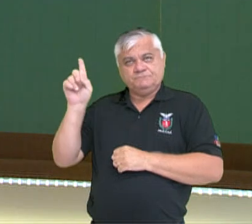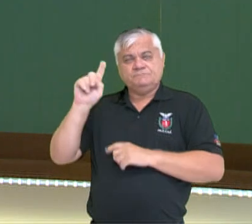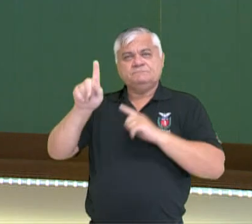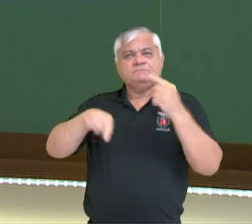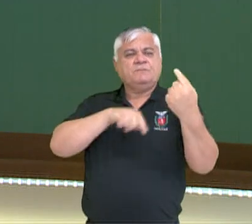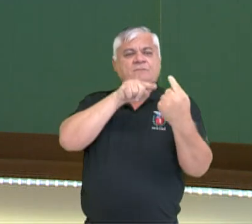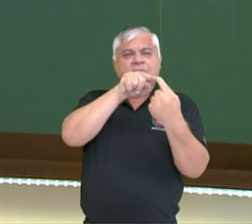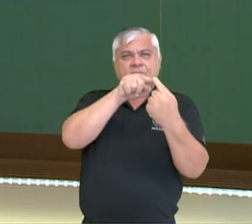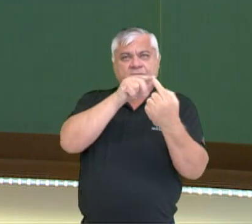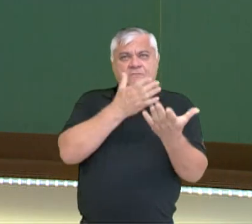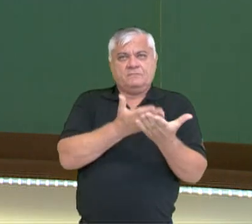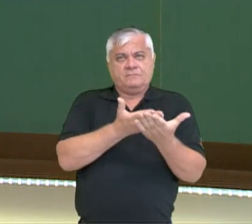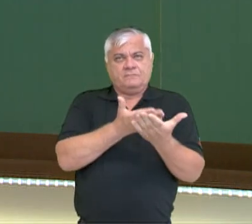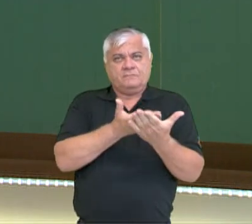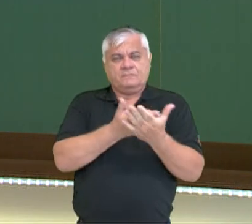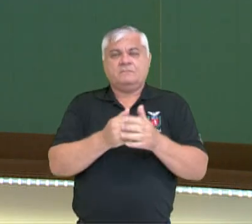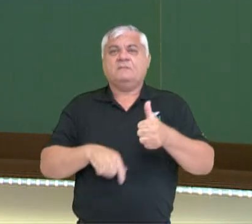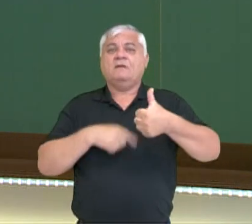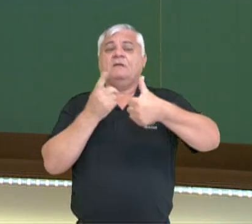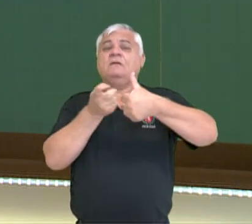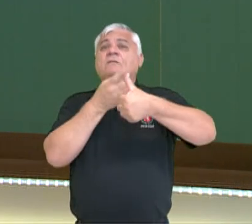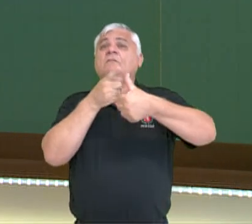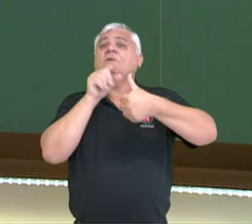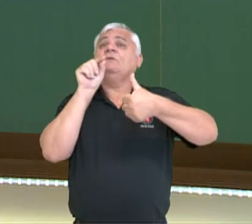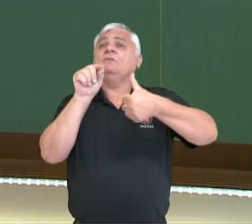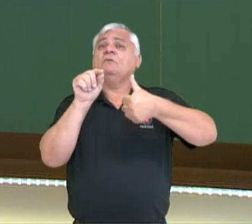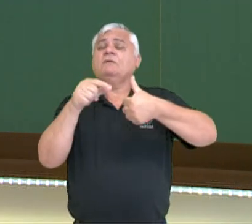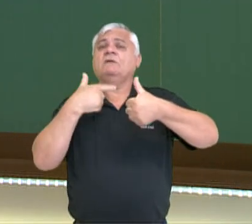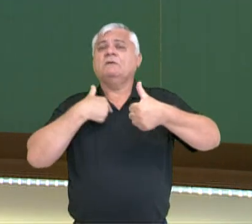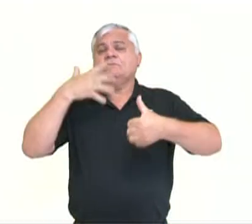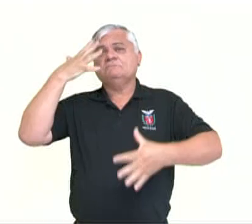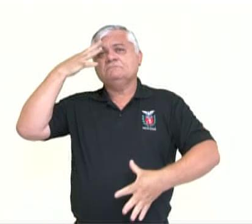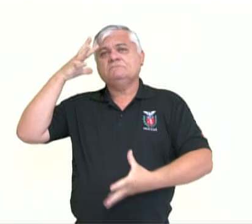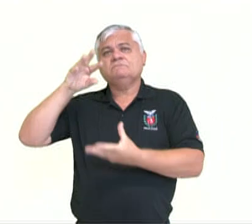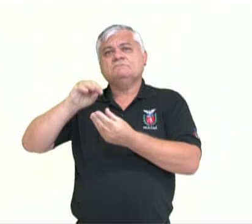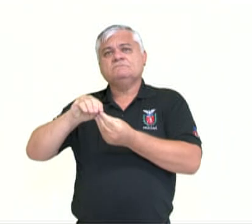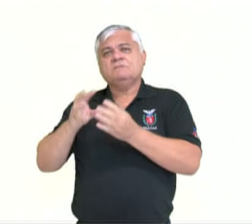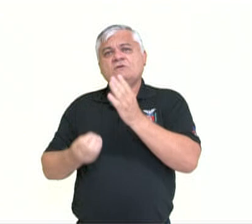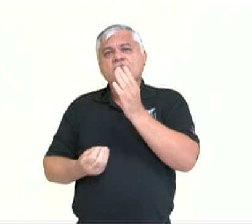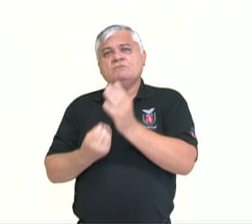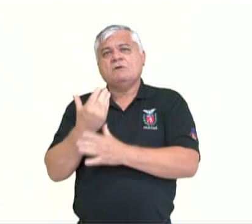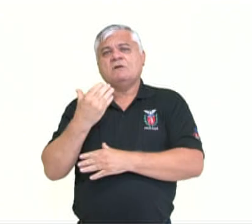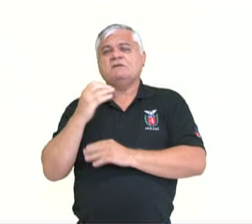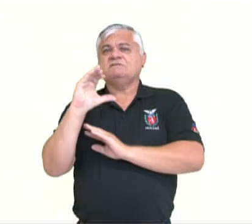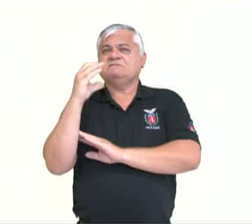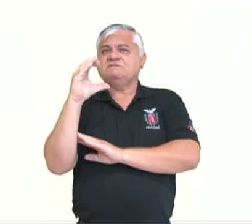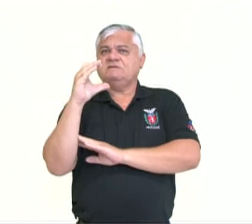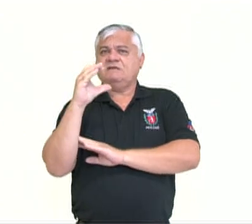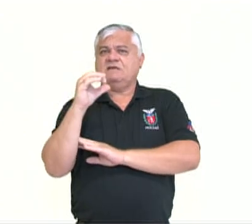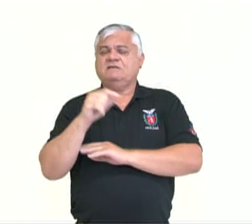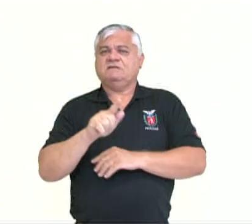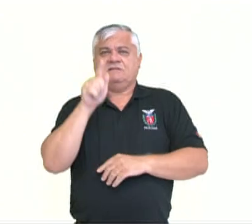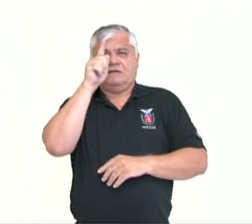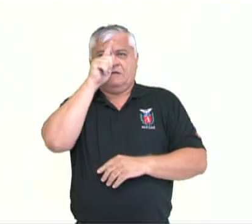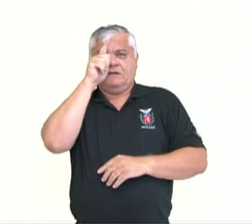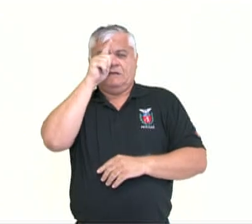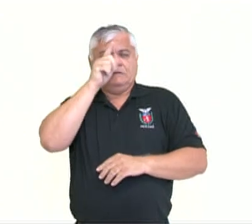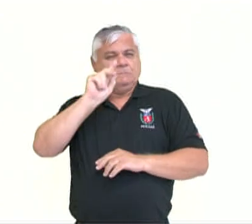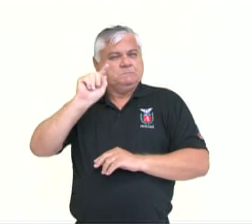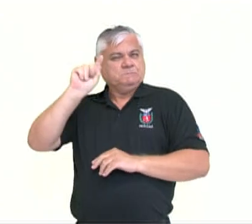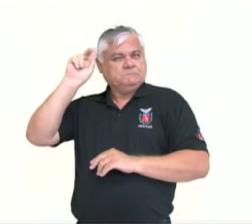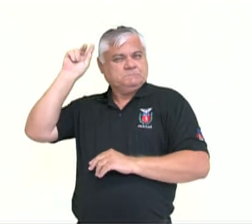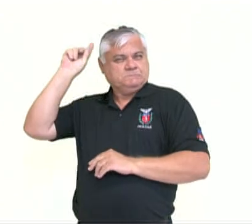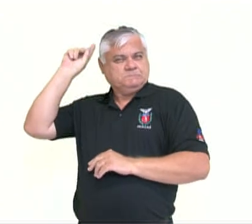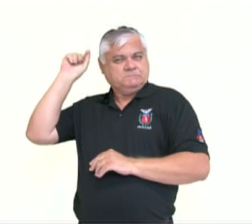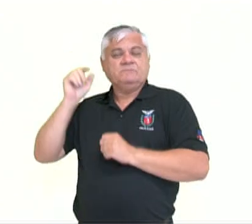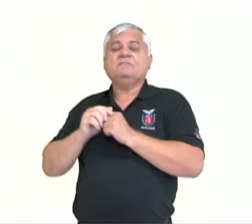nossa aula. Em primeiro lugar, vamos buscar compreender a origem da ciência na Grécia Antiga, identificar